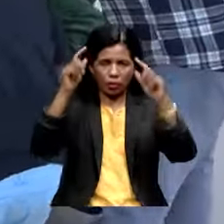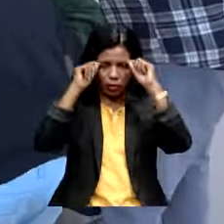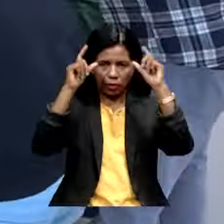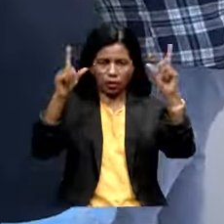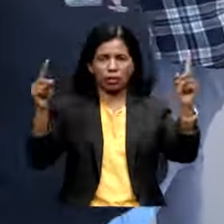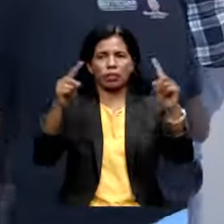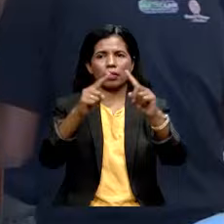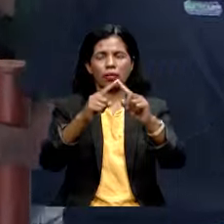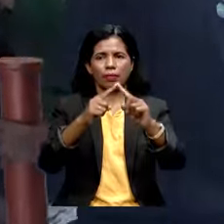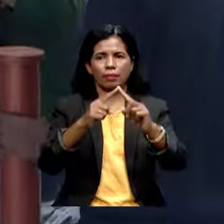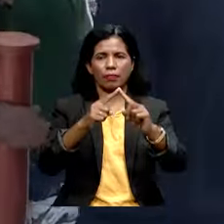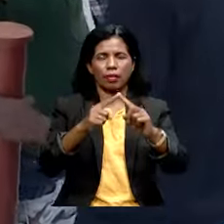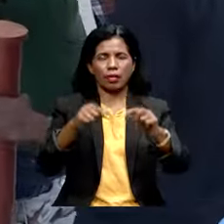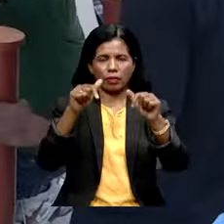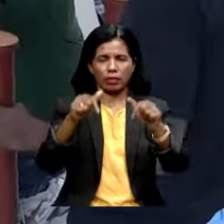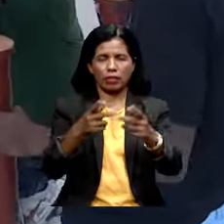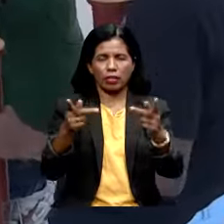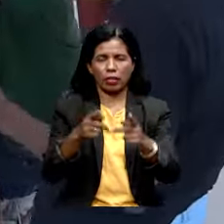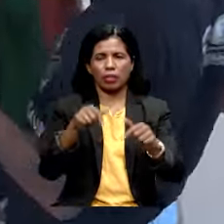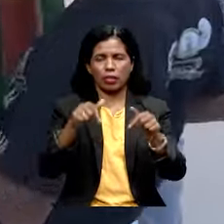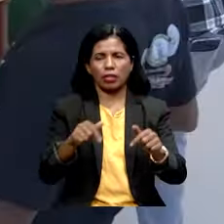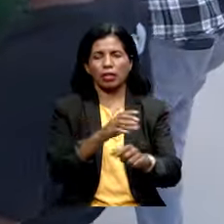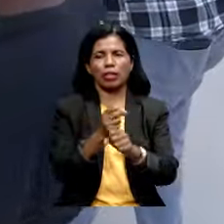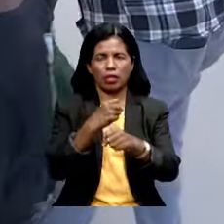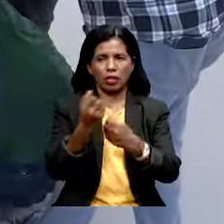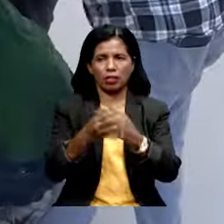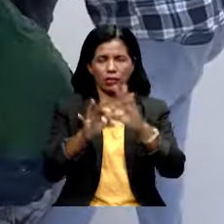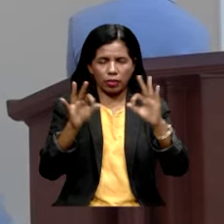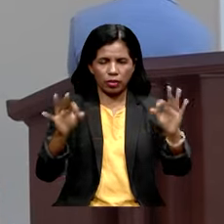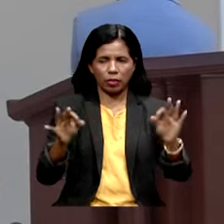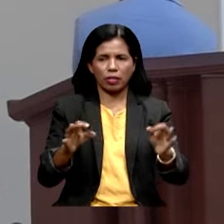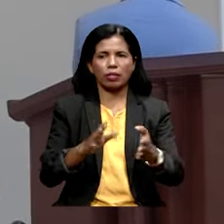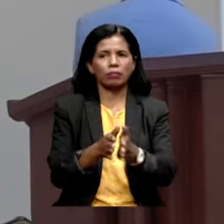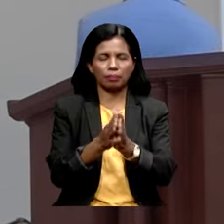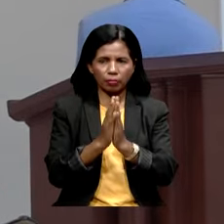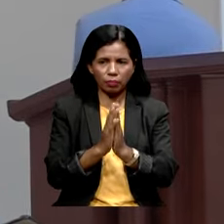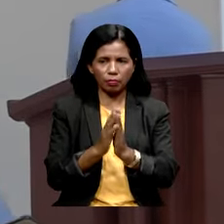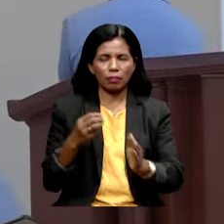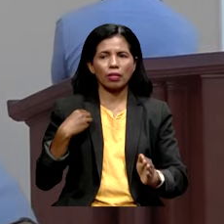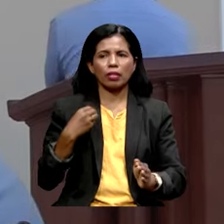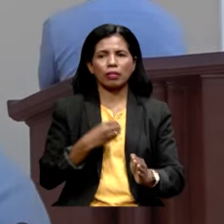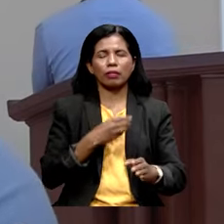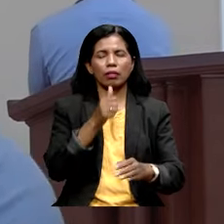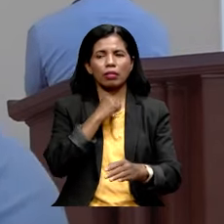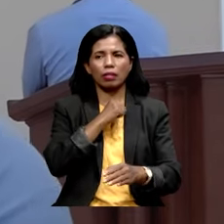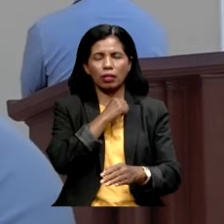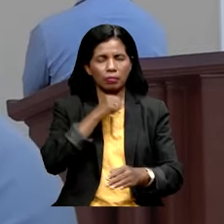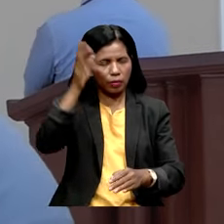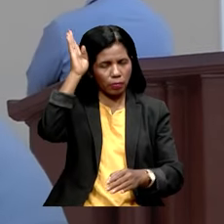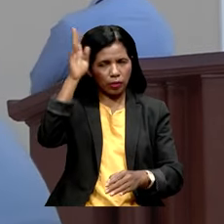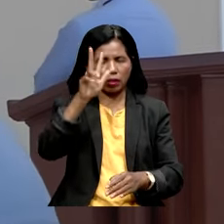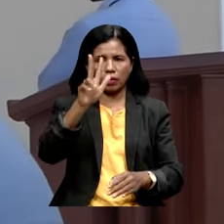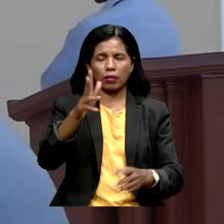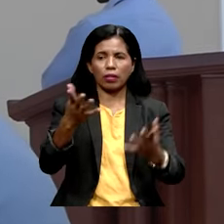to ona ia ihane heinde tonato fixa pedido itane bispo na intolu makakarak